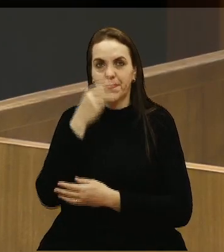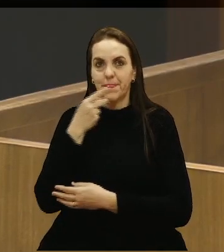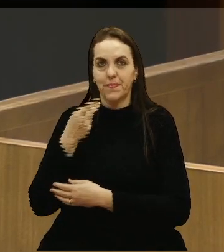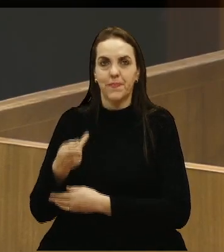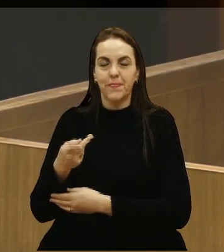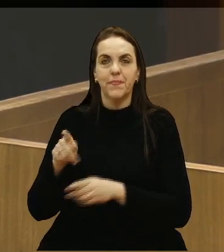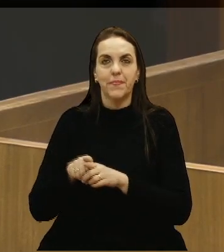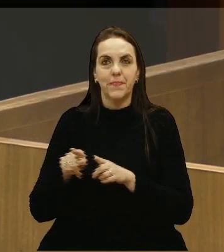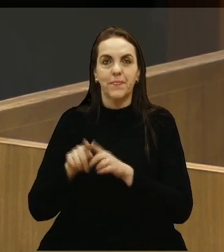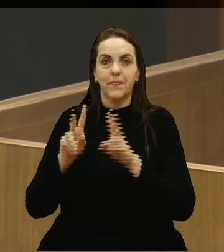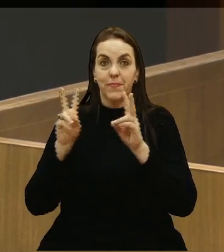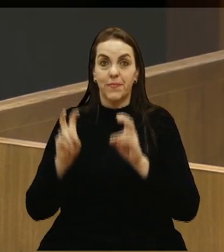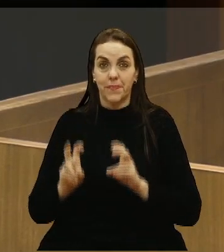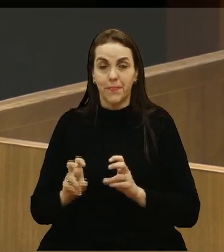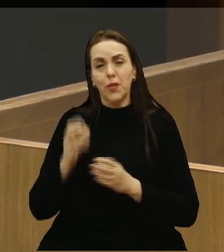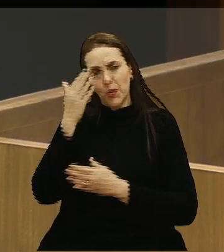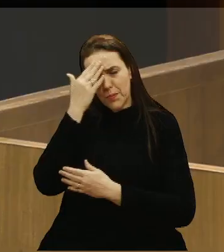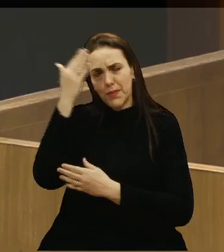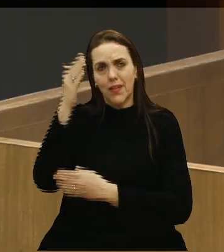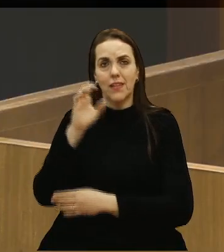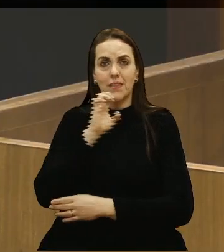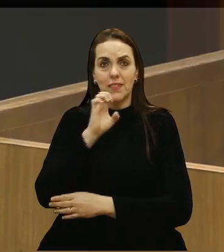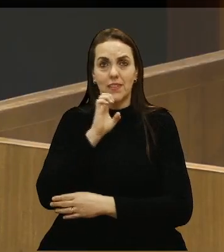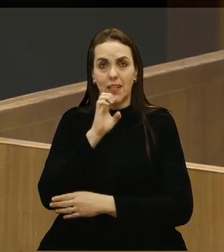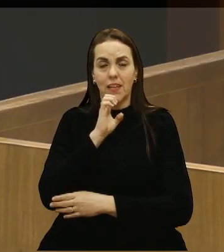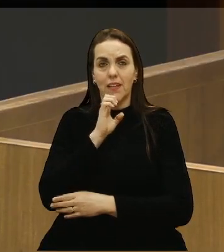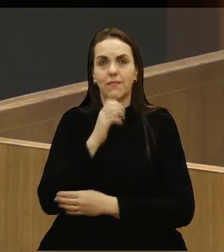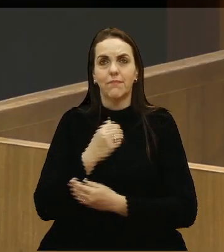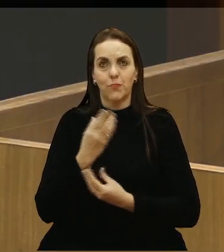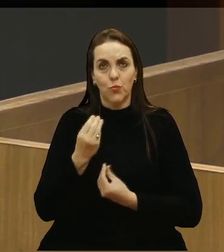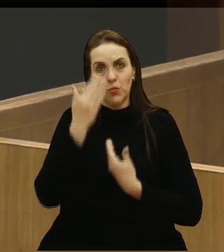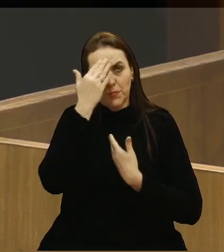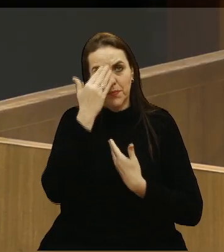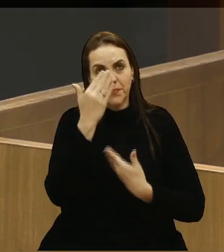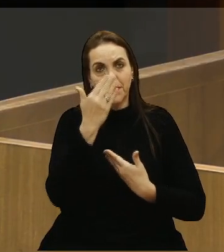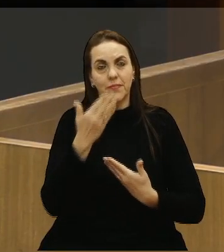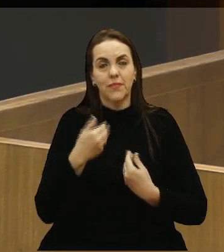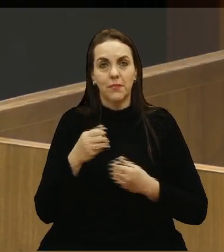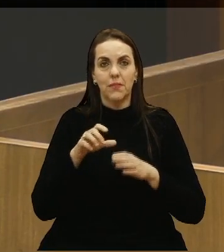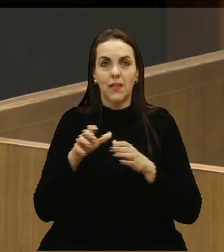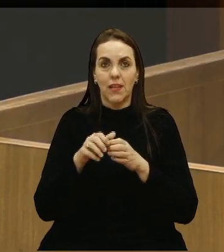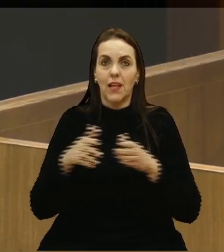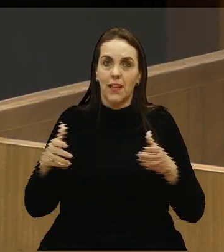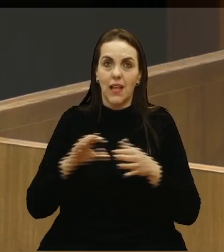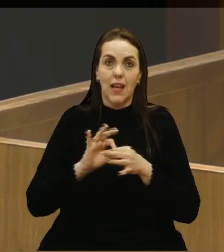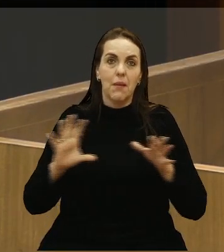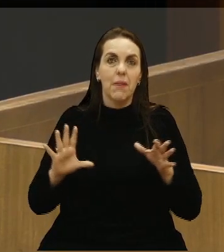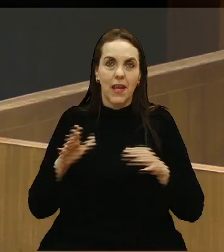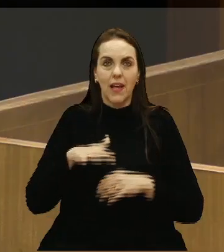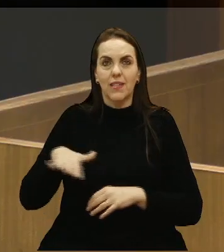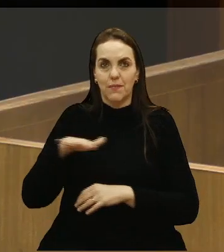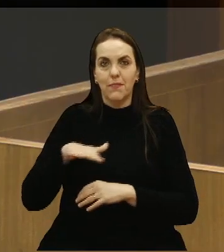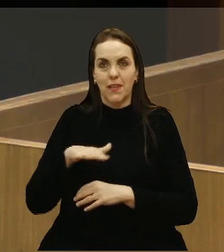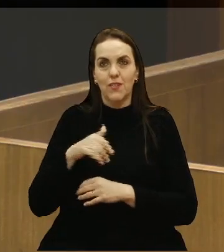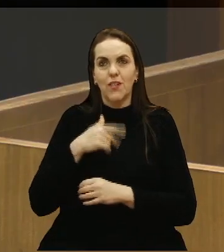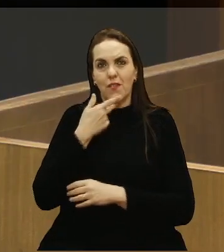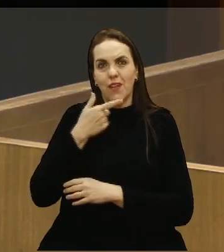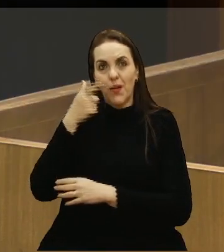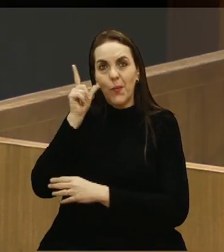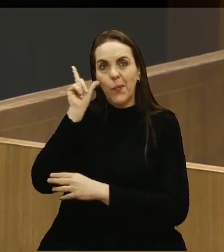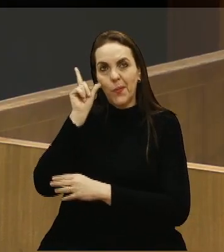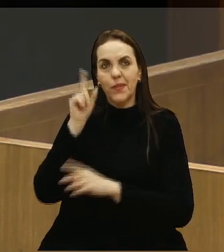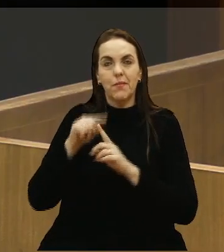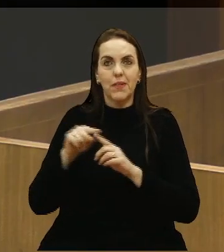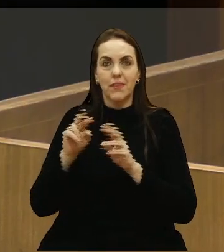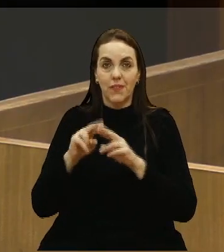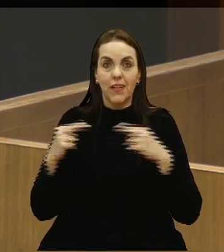falar. Vereadora Estela Balardi, muito obrigado, gratidão a Vossa Excelência por a cedência desse espaço. Eu ia falar ontem, mas tive uma